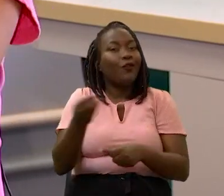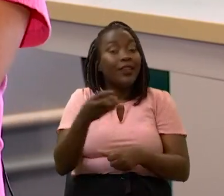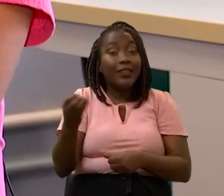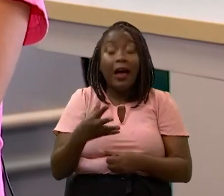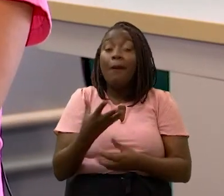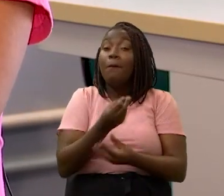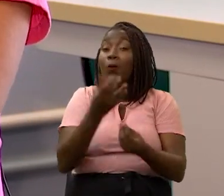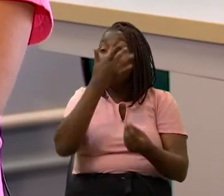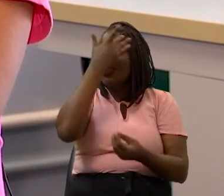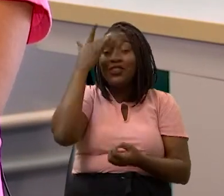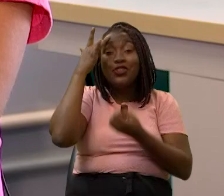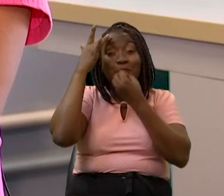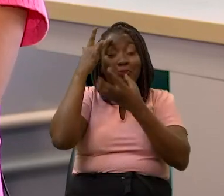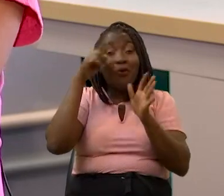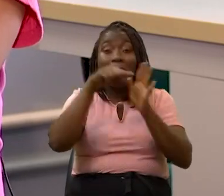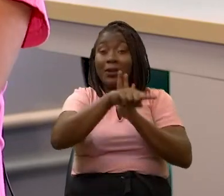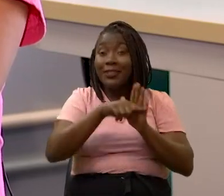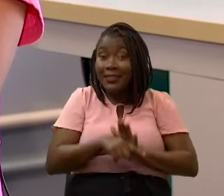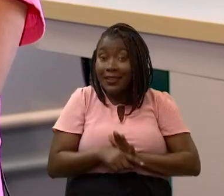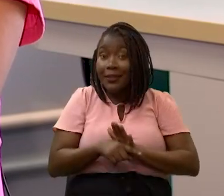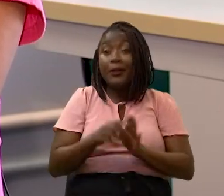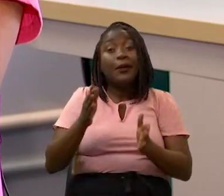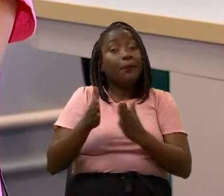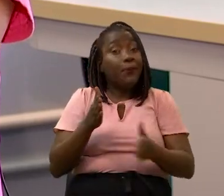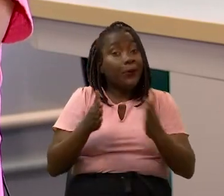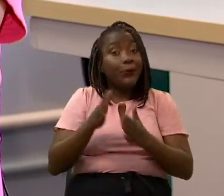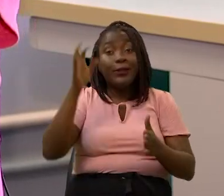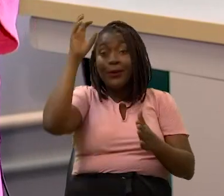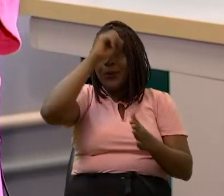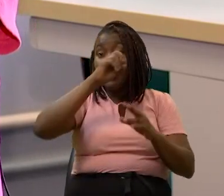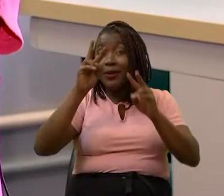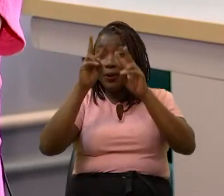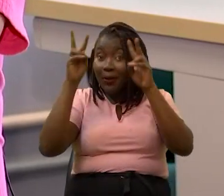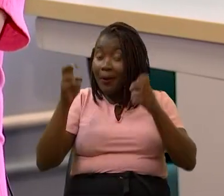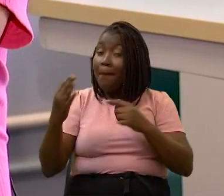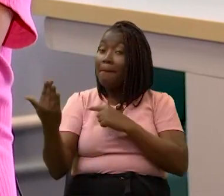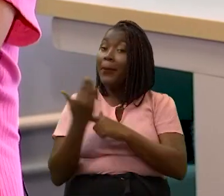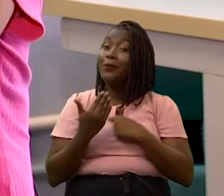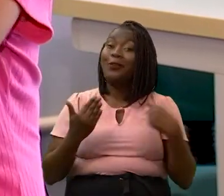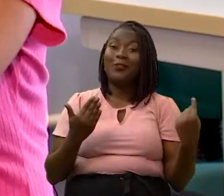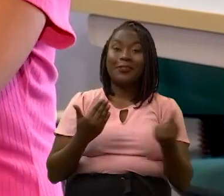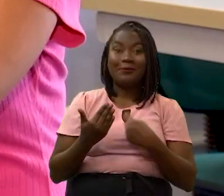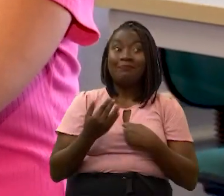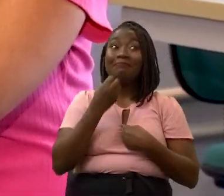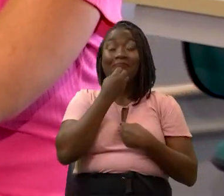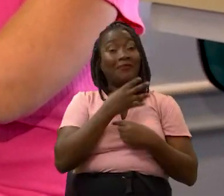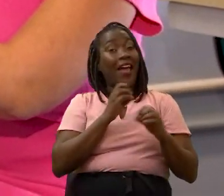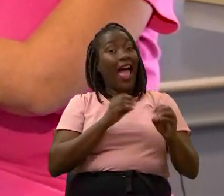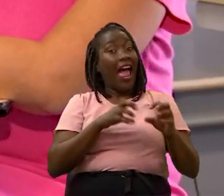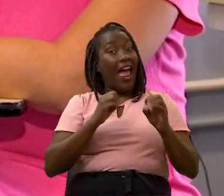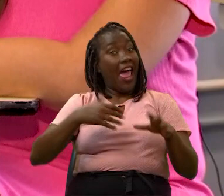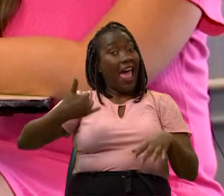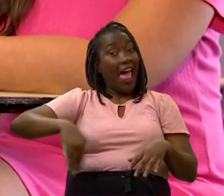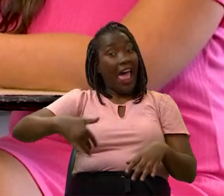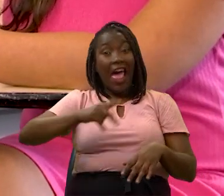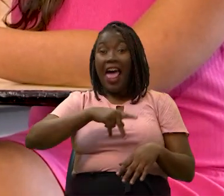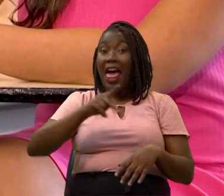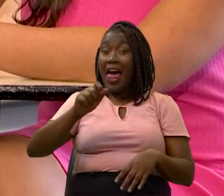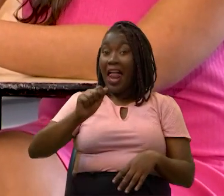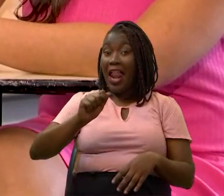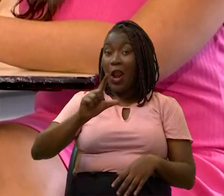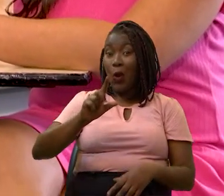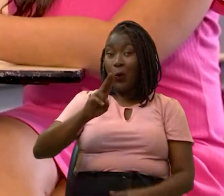novidades e tem muita gente boa pesquisando e produzindo conhecimento sobre isso para nos ajudar. Bom, pessoal, que aula aqui da